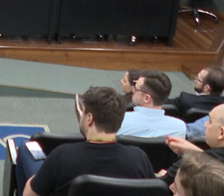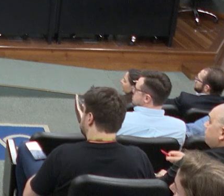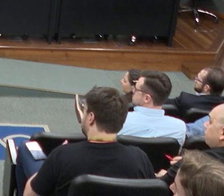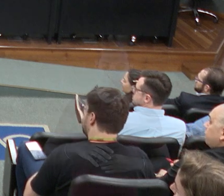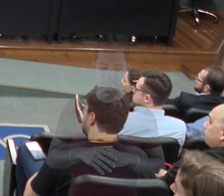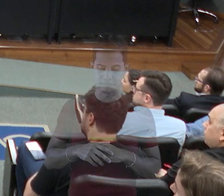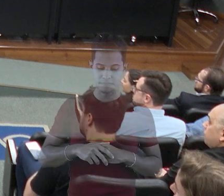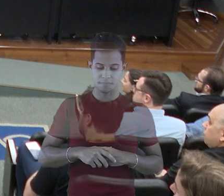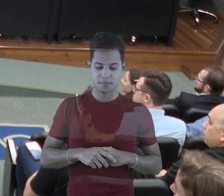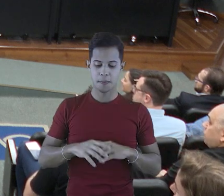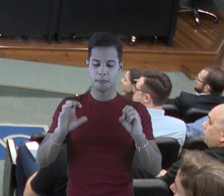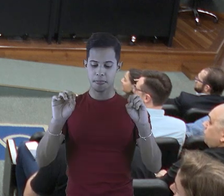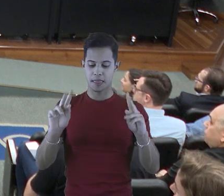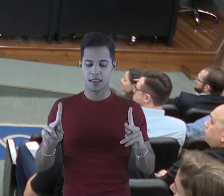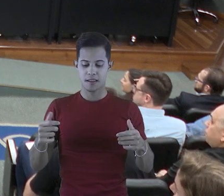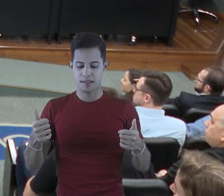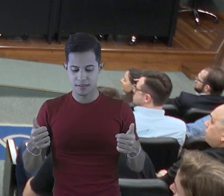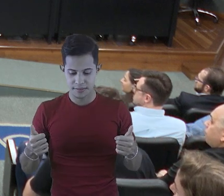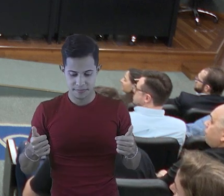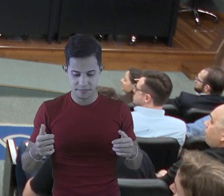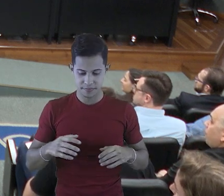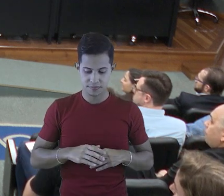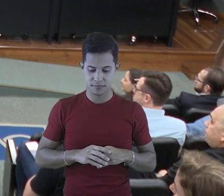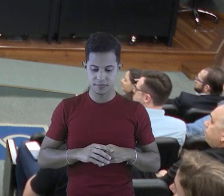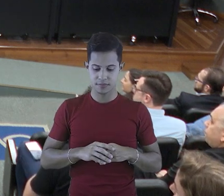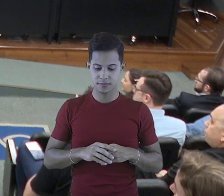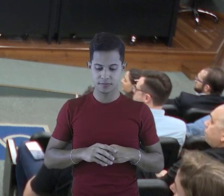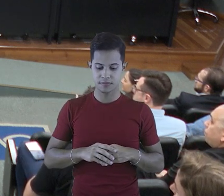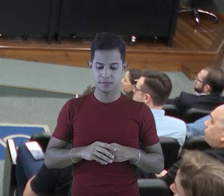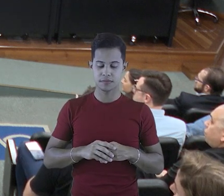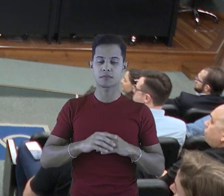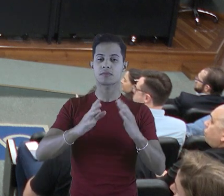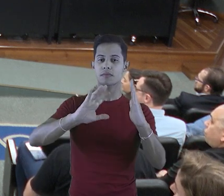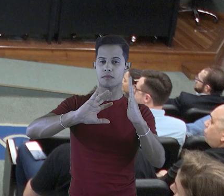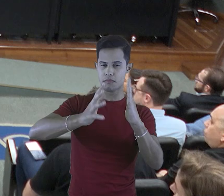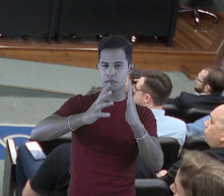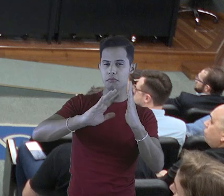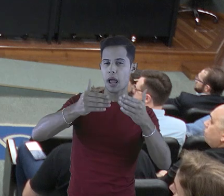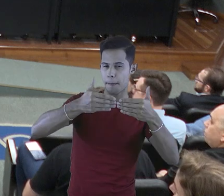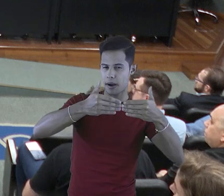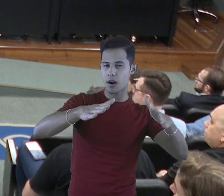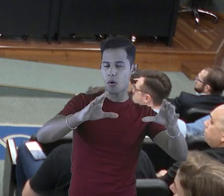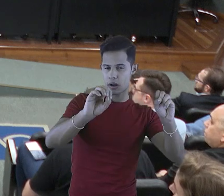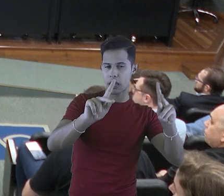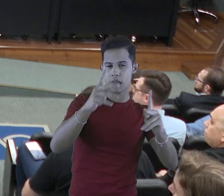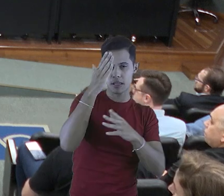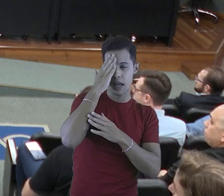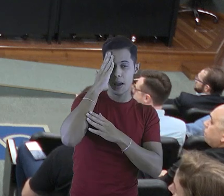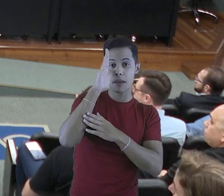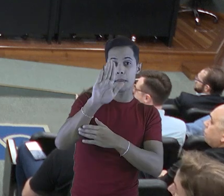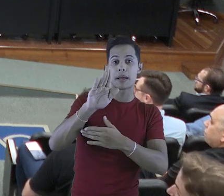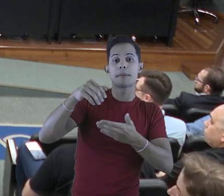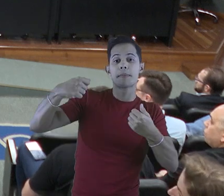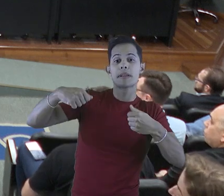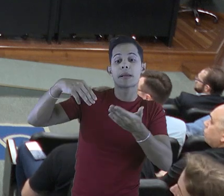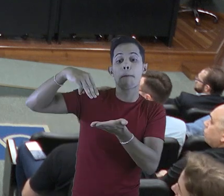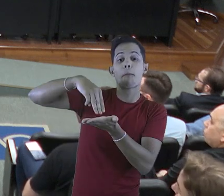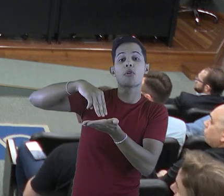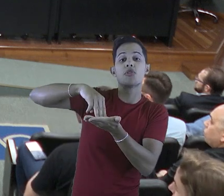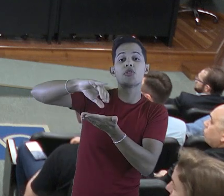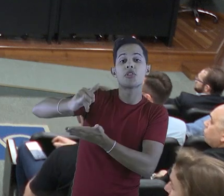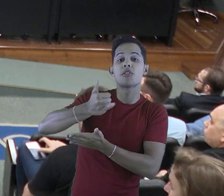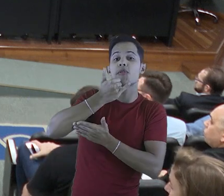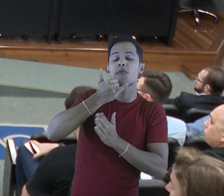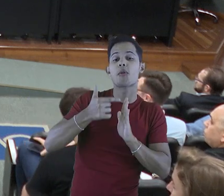O dado aberto do TSE é a filiação partidária. Mas para aquele evento específico, você precisa dizer qual é a finalidade da coleta. Para aquele evento específico, é um dado